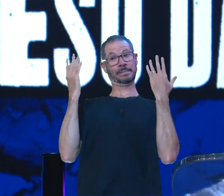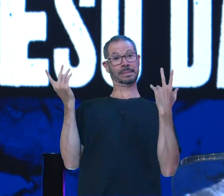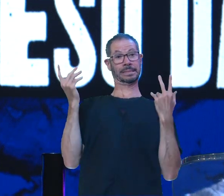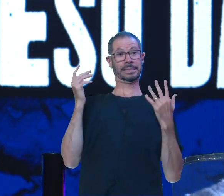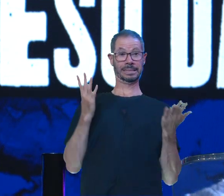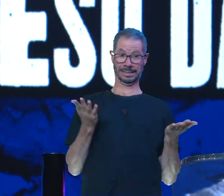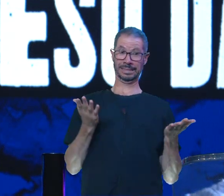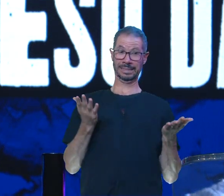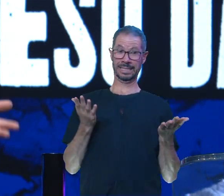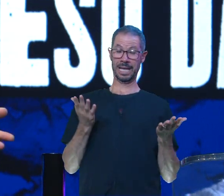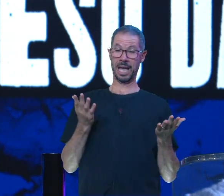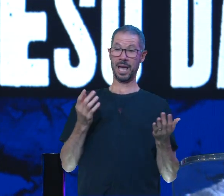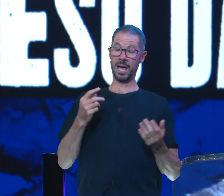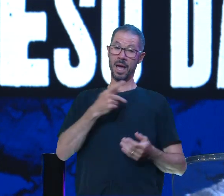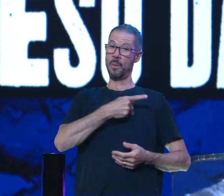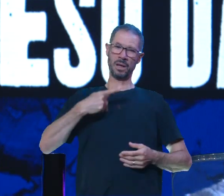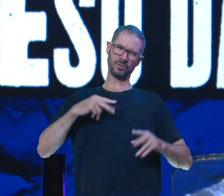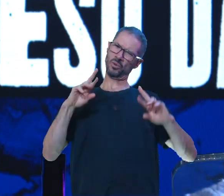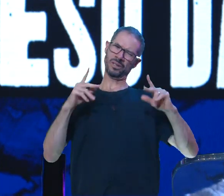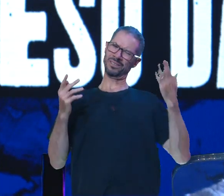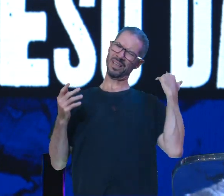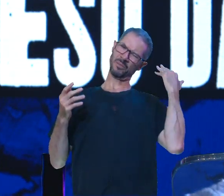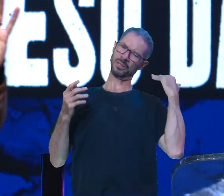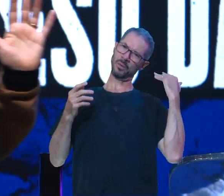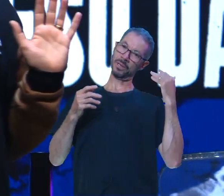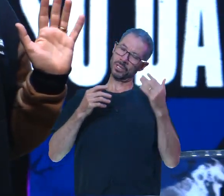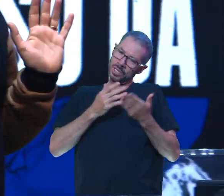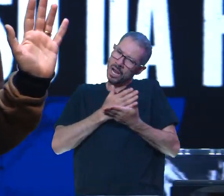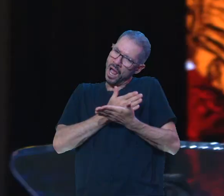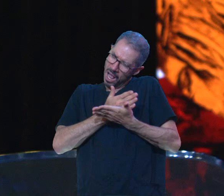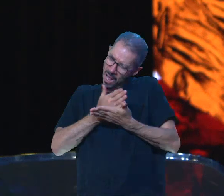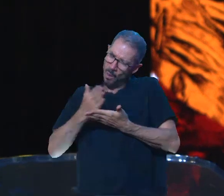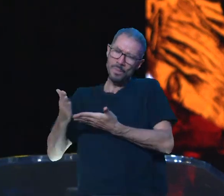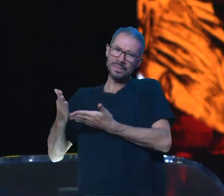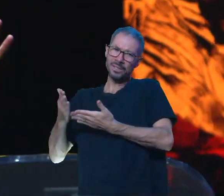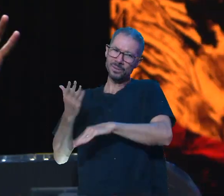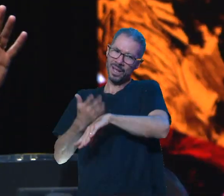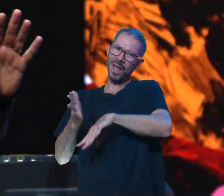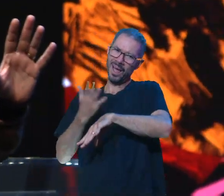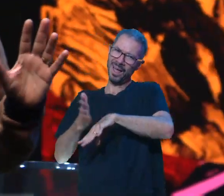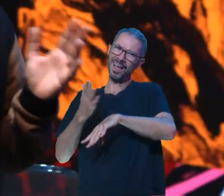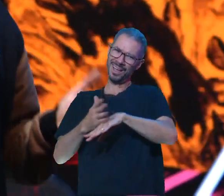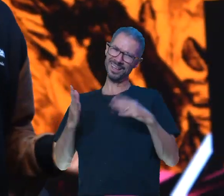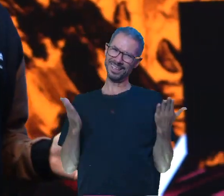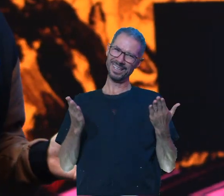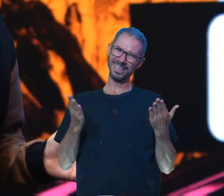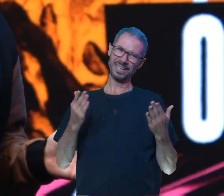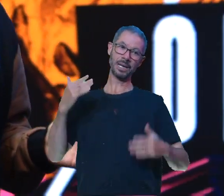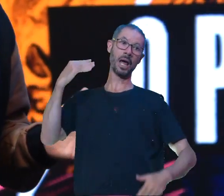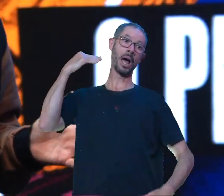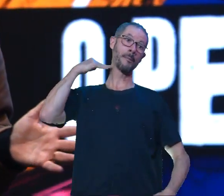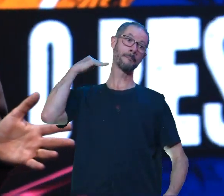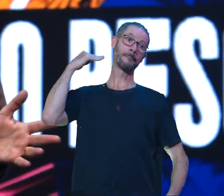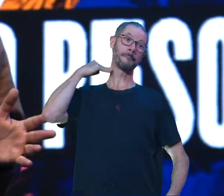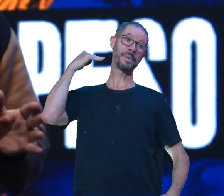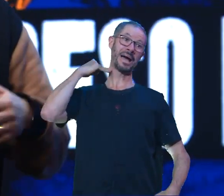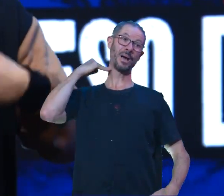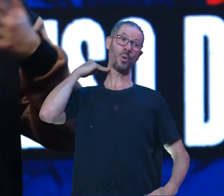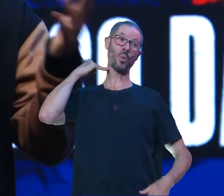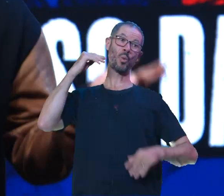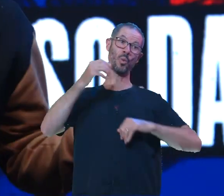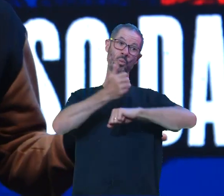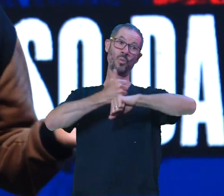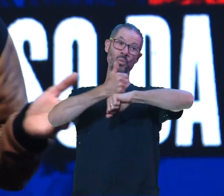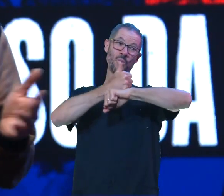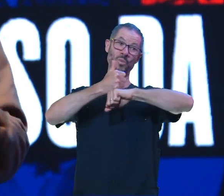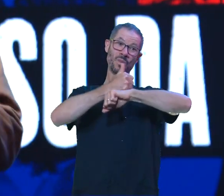Né? Eu não era pastor na época, mas eu já estava, não vou mentir, né, gente? Já estou dando a real. Eu era bancário na época, né? Mas, você